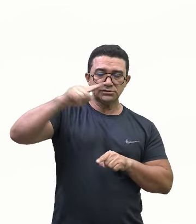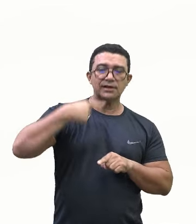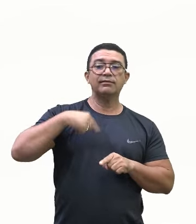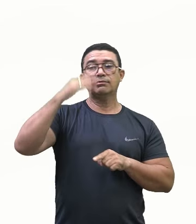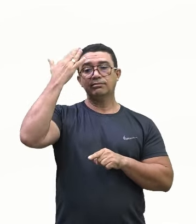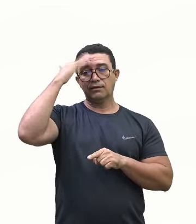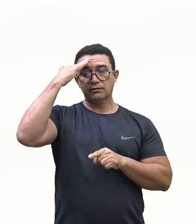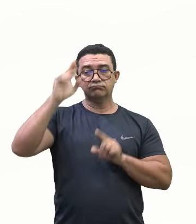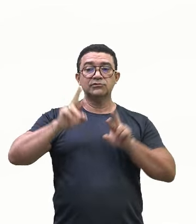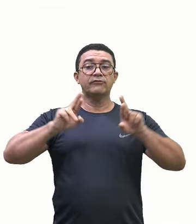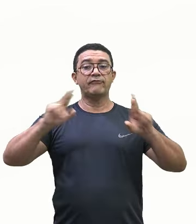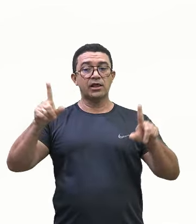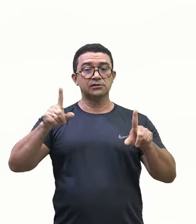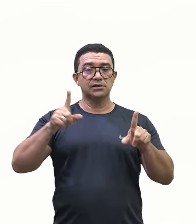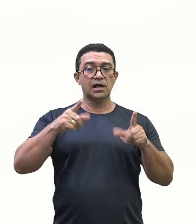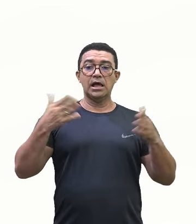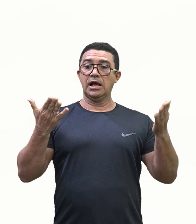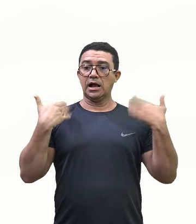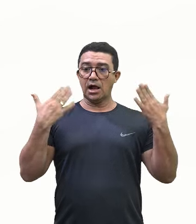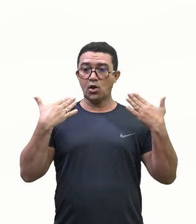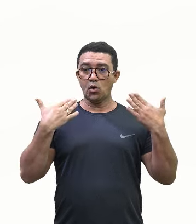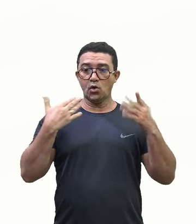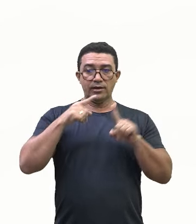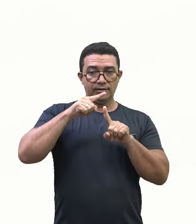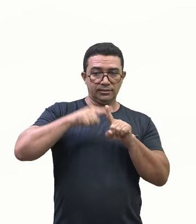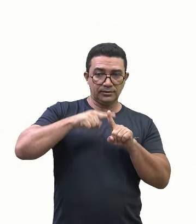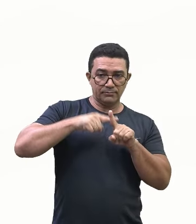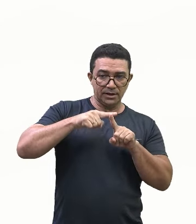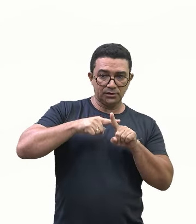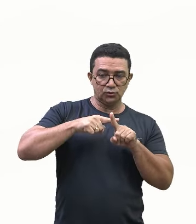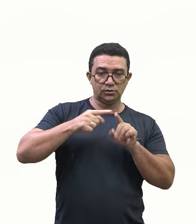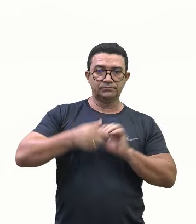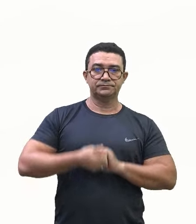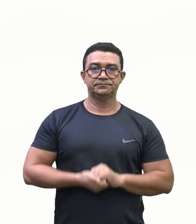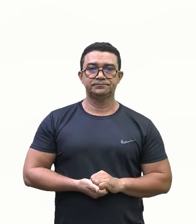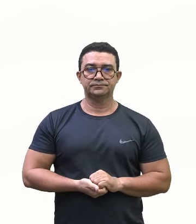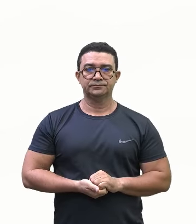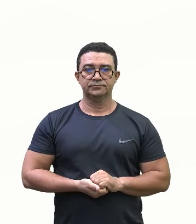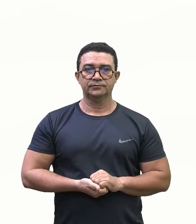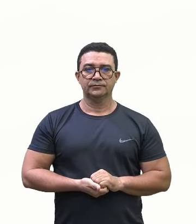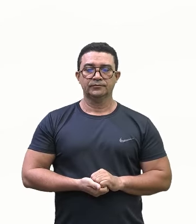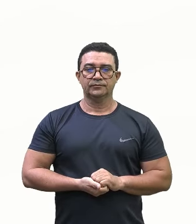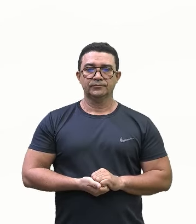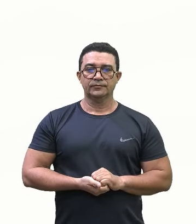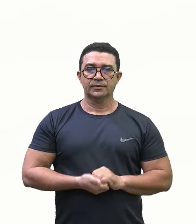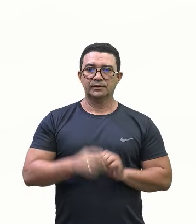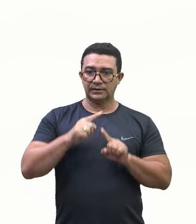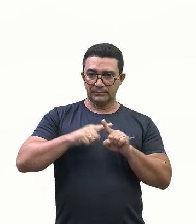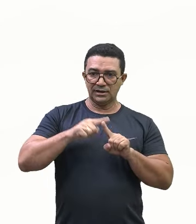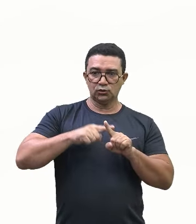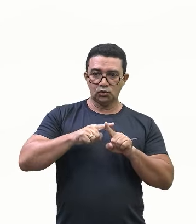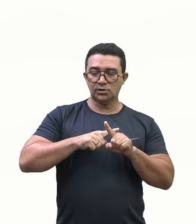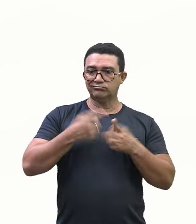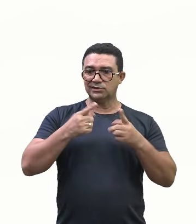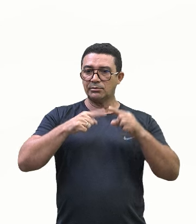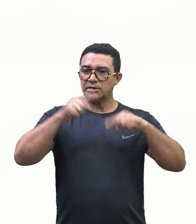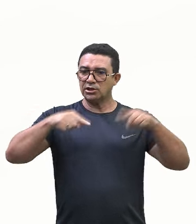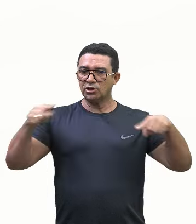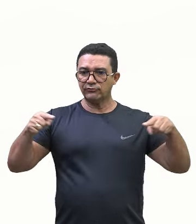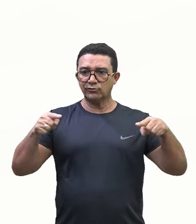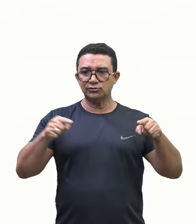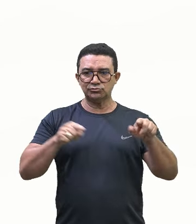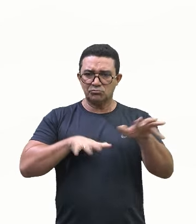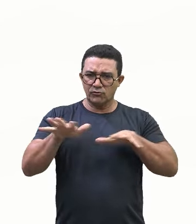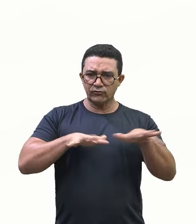calor e temperatura. Então, temperatura é o grau de agitação e o calor ele vai ser a energia em trânsito.